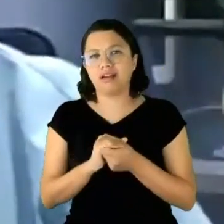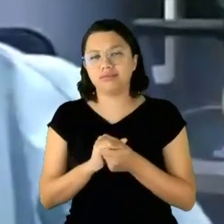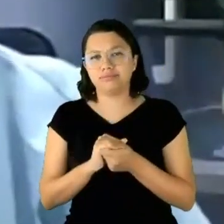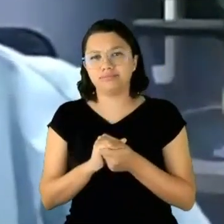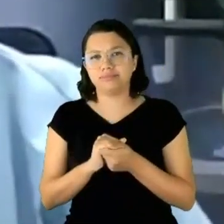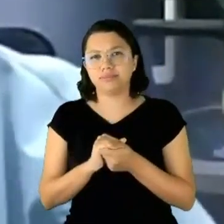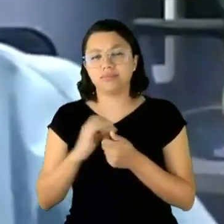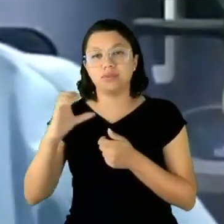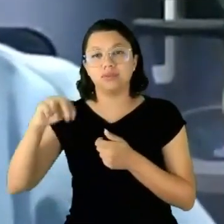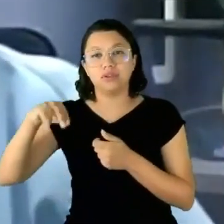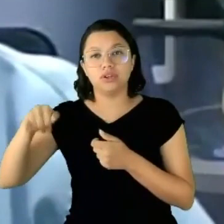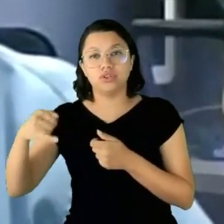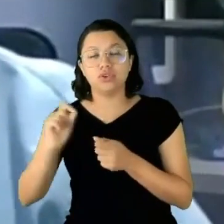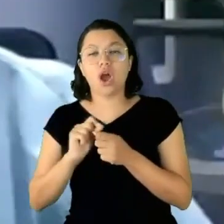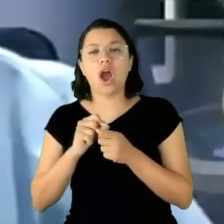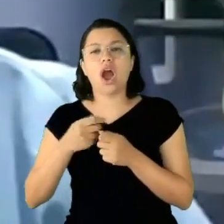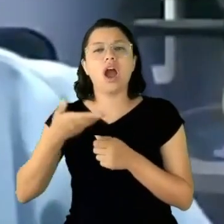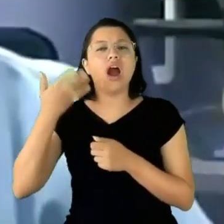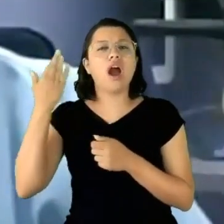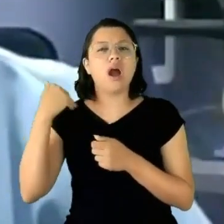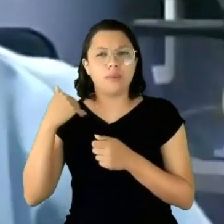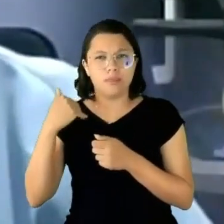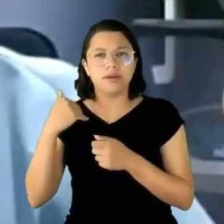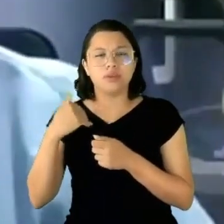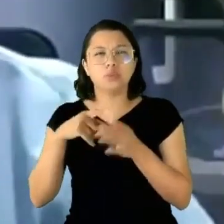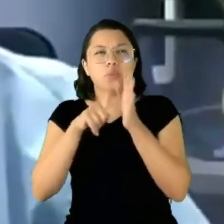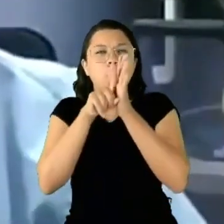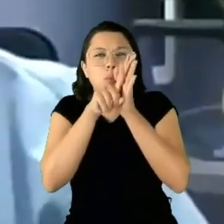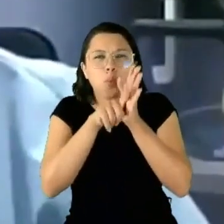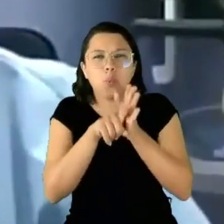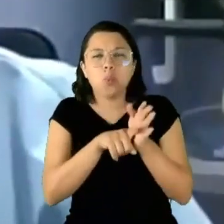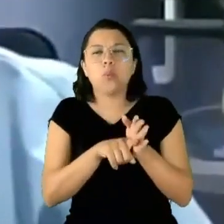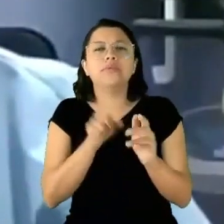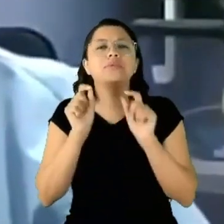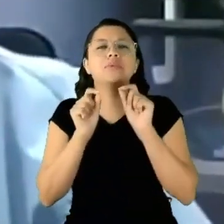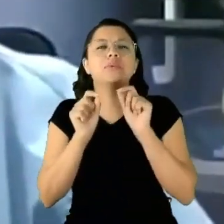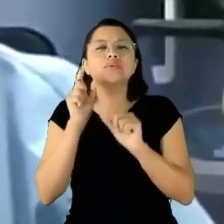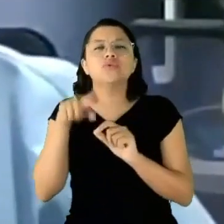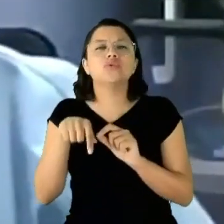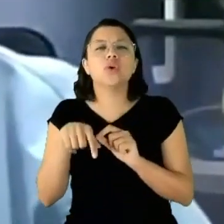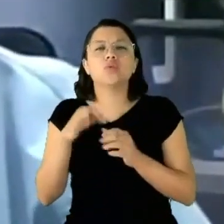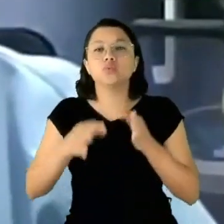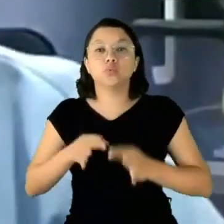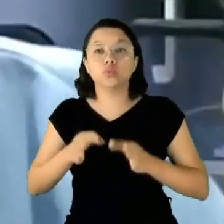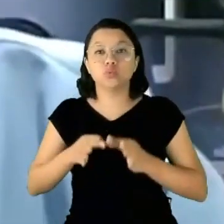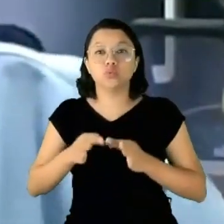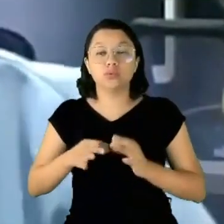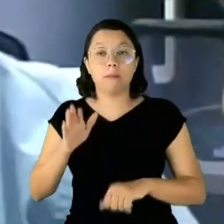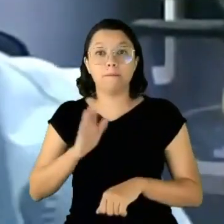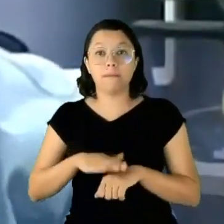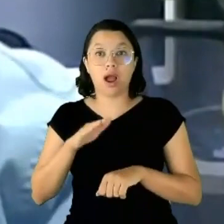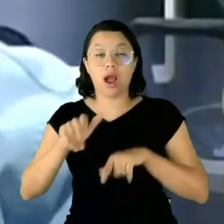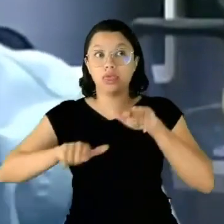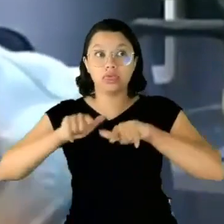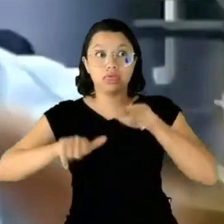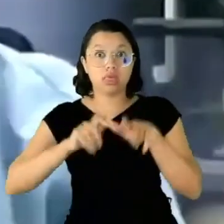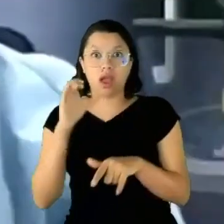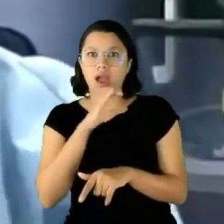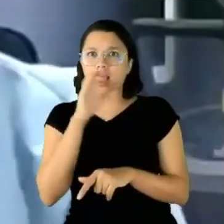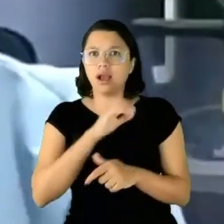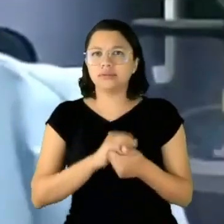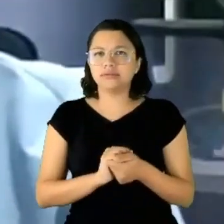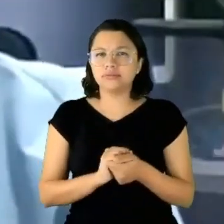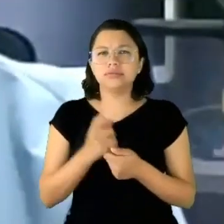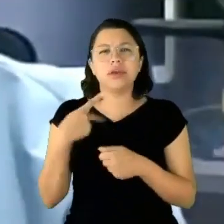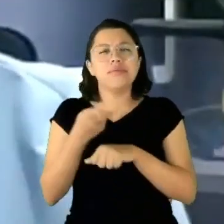O CNJ fez um tempo atrás uma pesquisa de quais eram os juízes mais produtivos do mundo, e eu